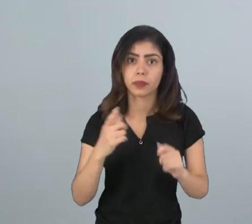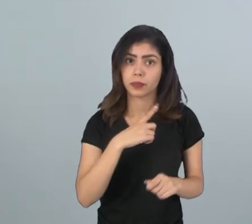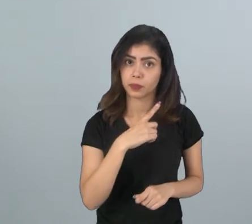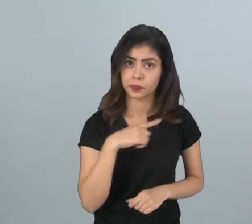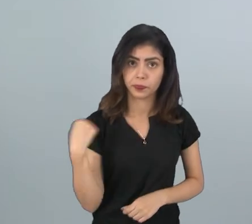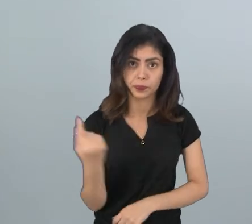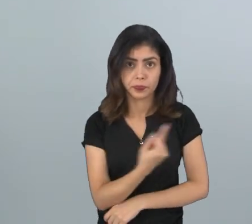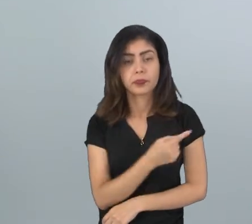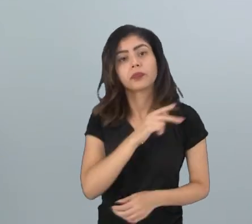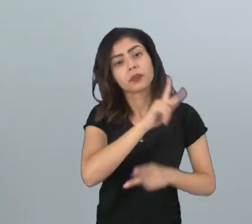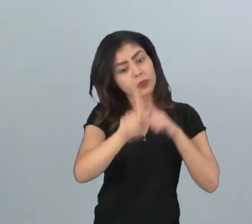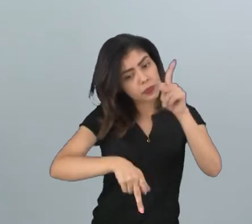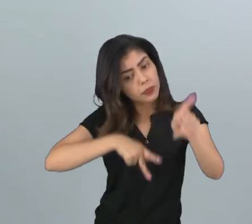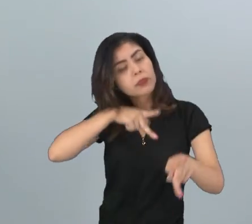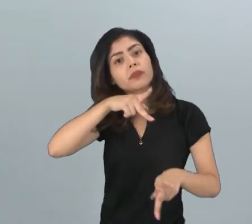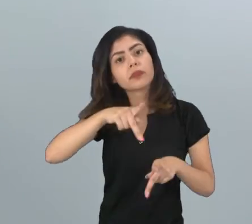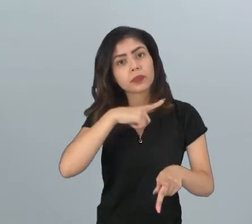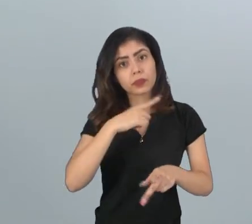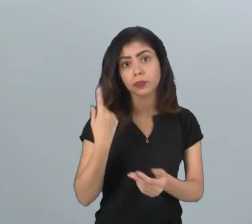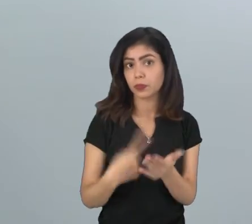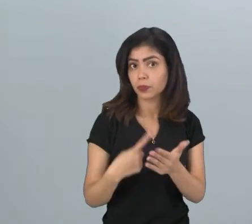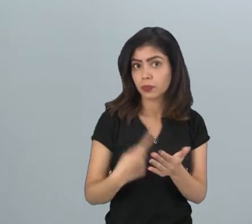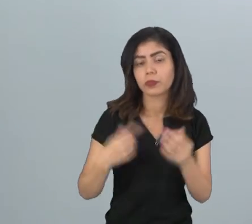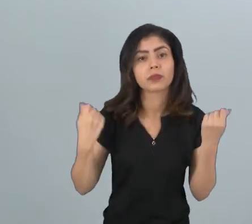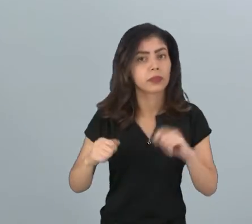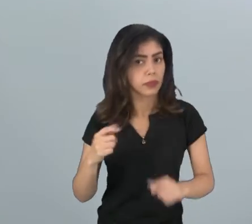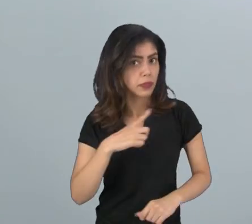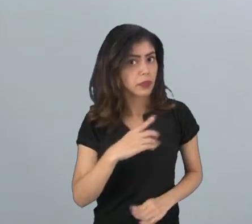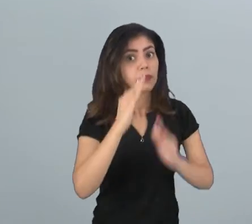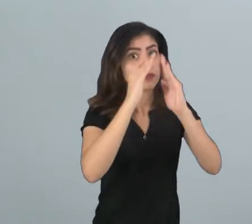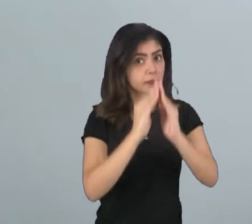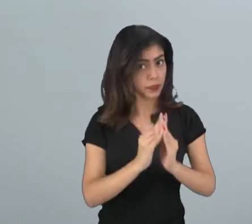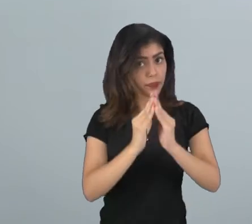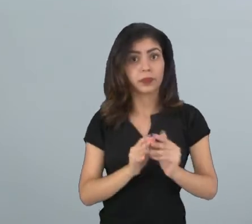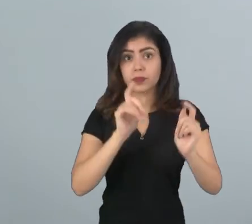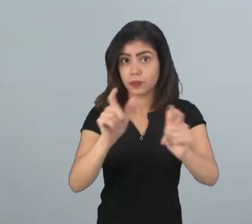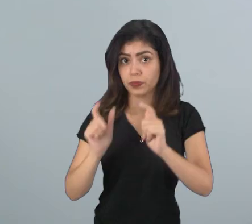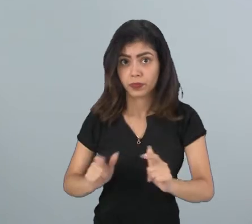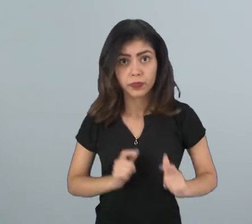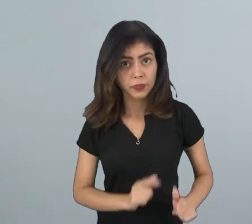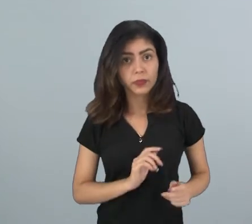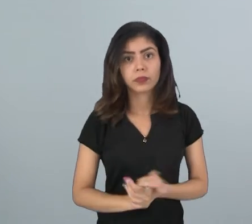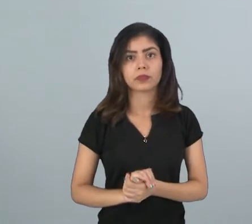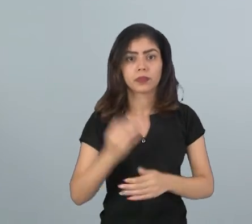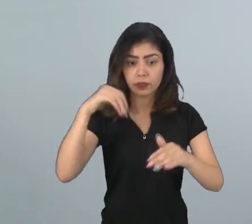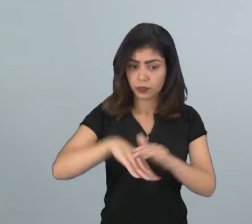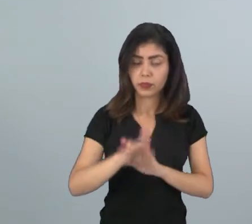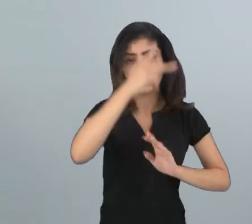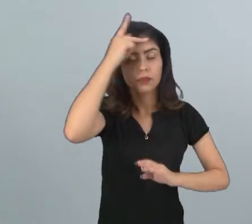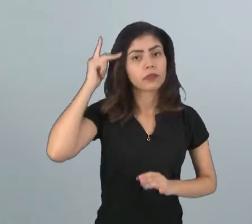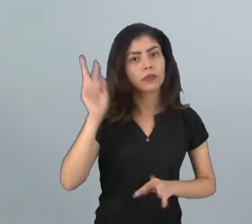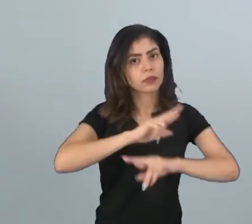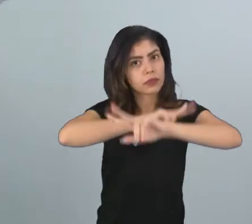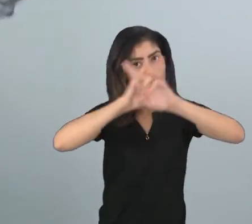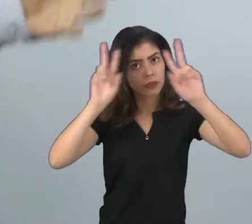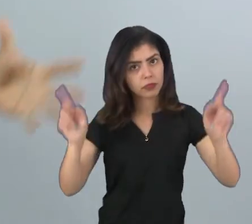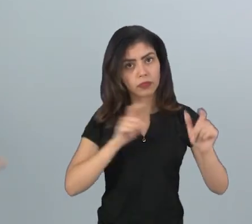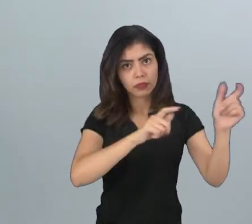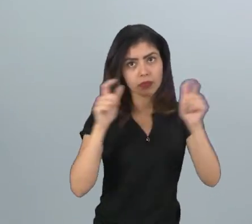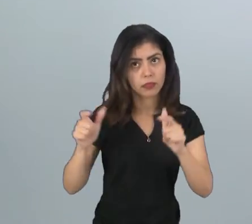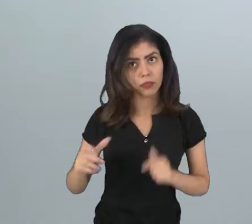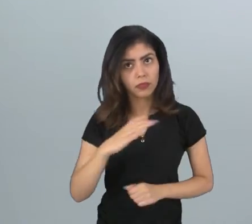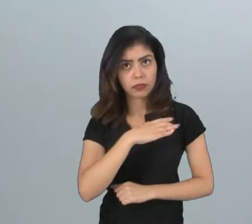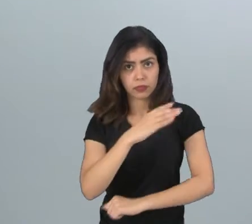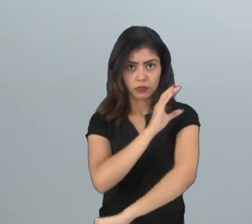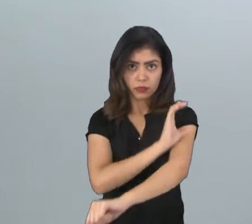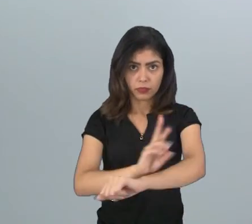população que mora aí ter as condições necessárias para morar nesse lugar. agregando pessoas de vários lugares da